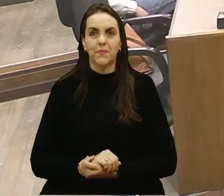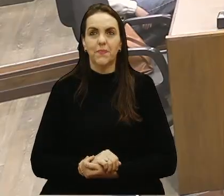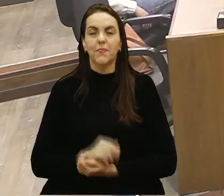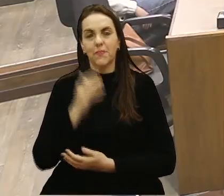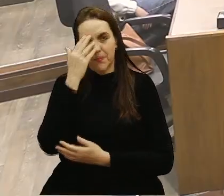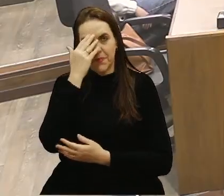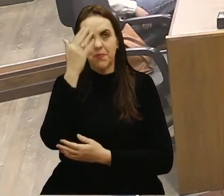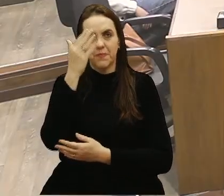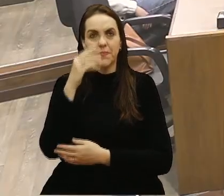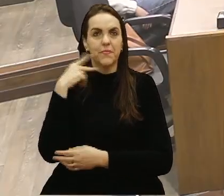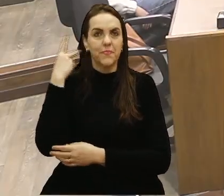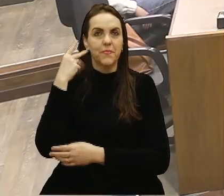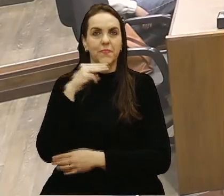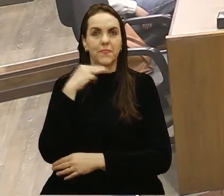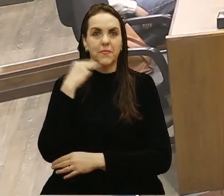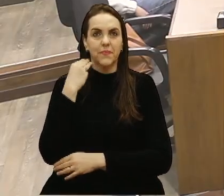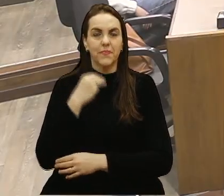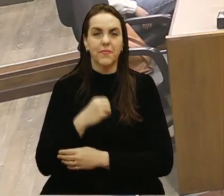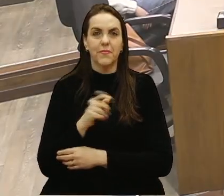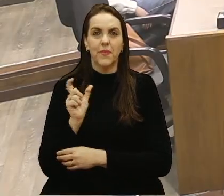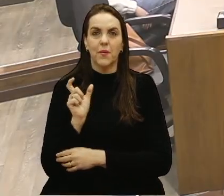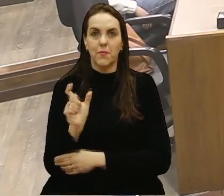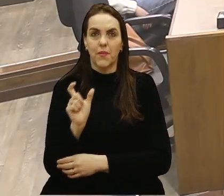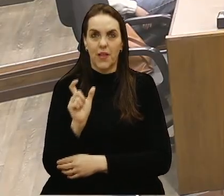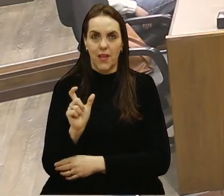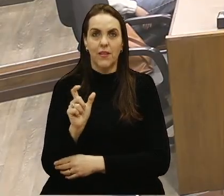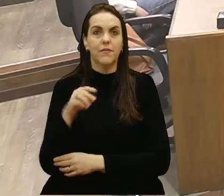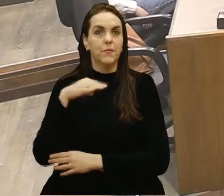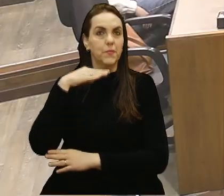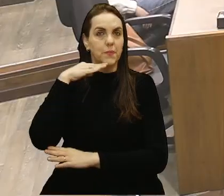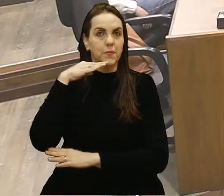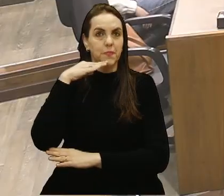Obrigado, vereadora Marisol. Com a palavra, vereador Alexandre Bortoluzzi.